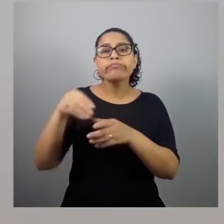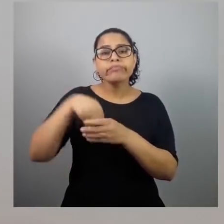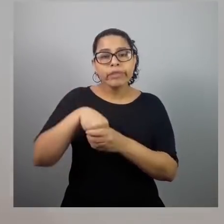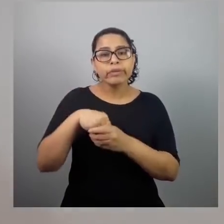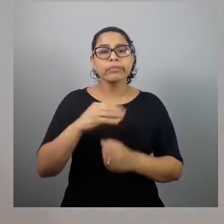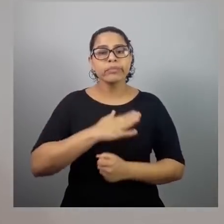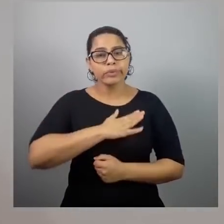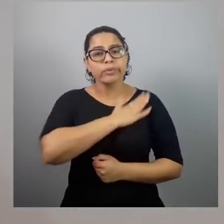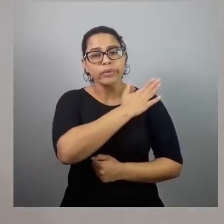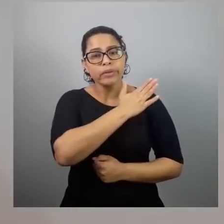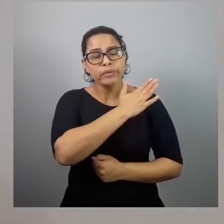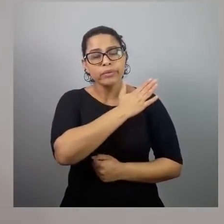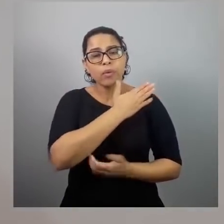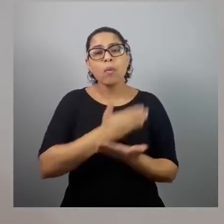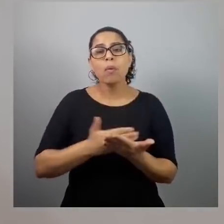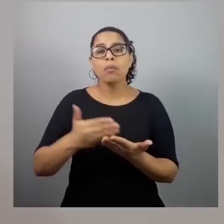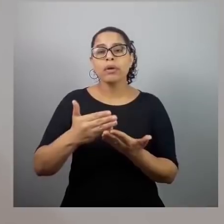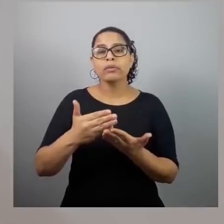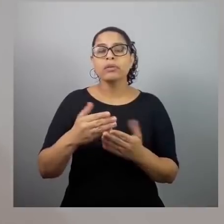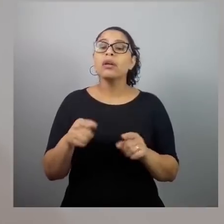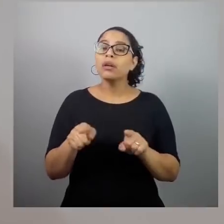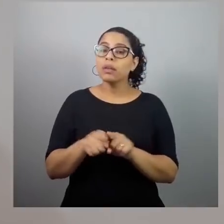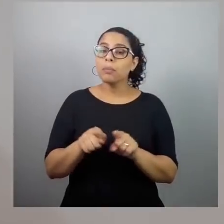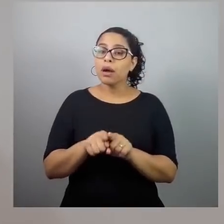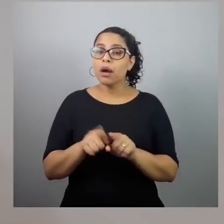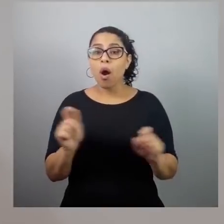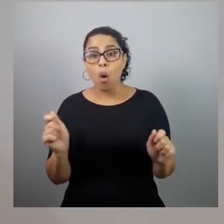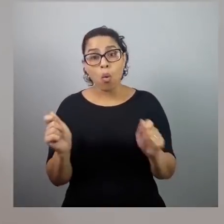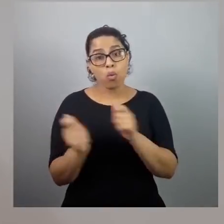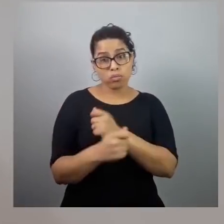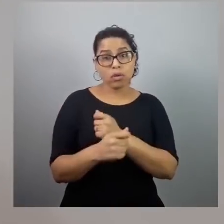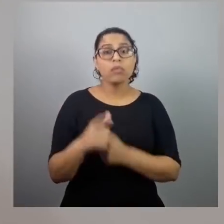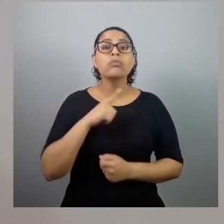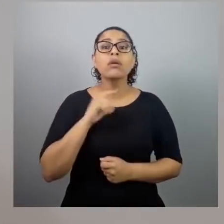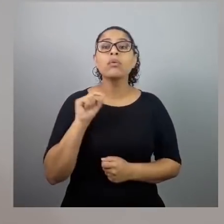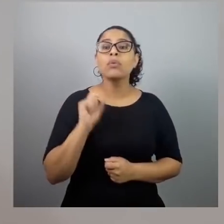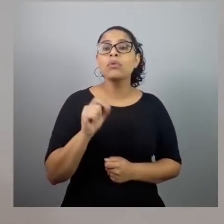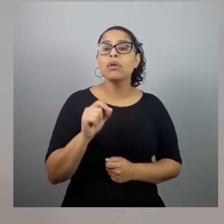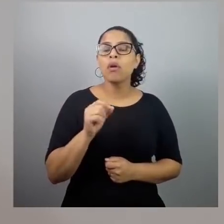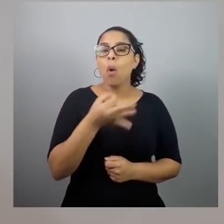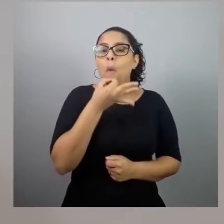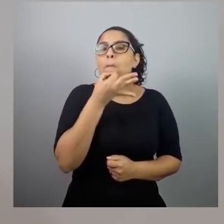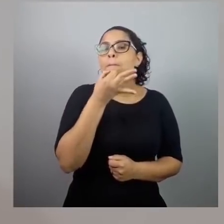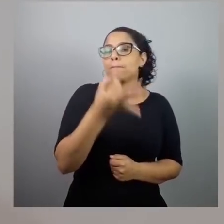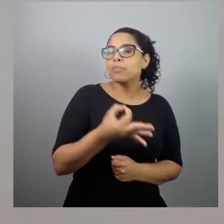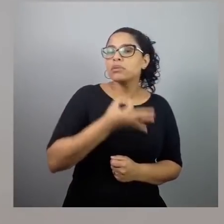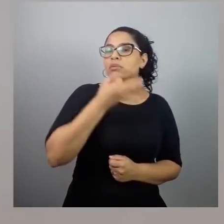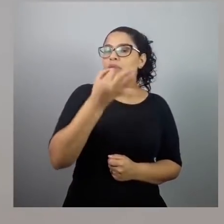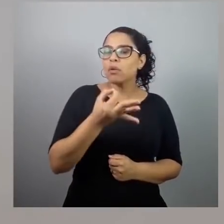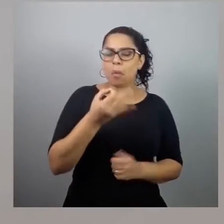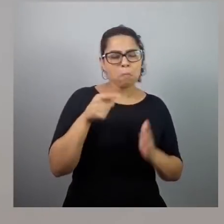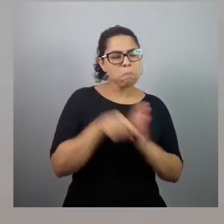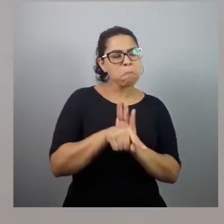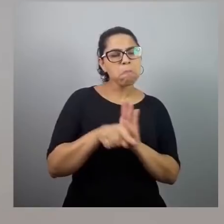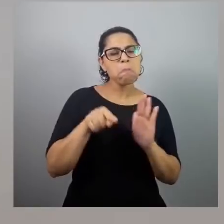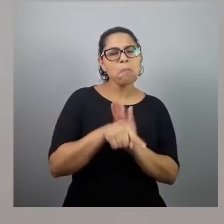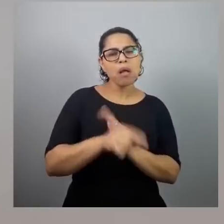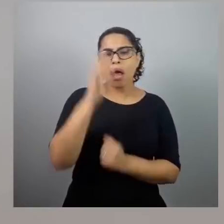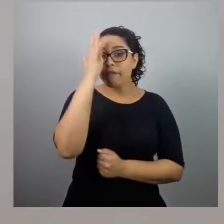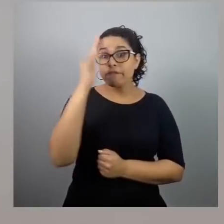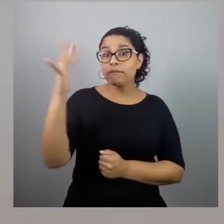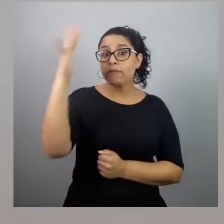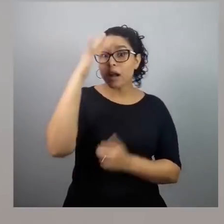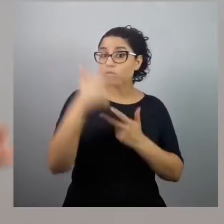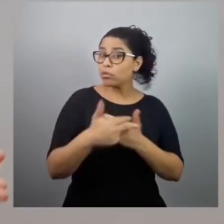preconceitos. Mas contrapondo a essa ideia, temos o senso crítico, que é uma postura de pensamento crítico que questiona